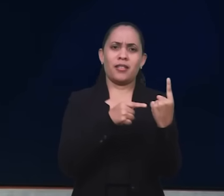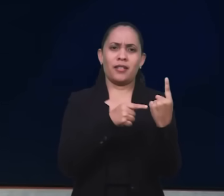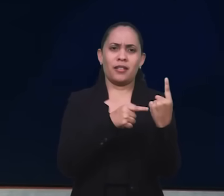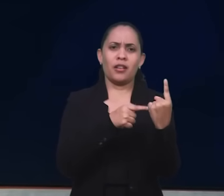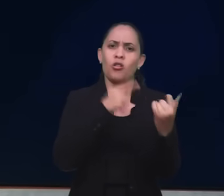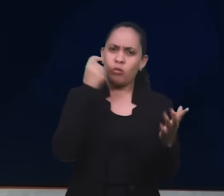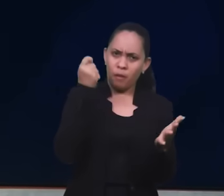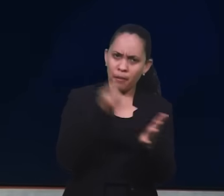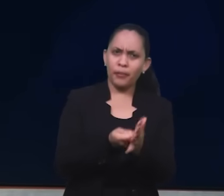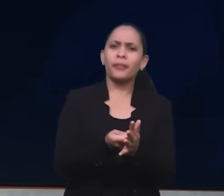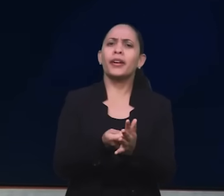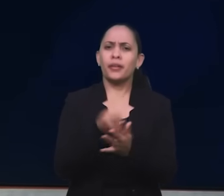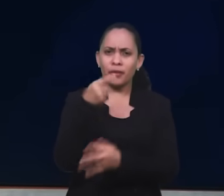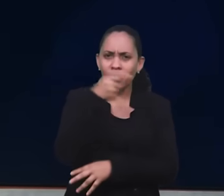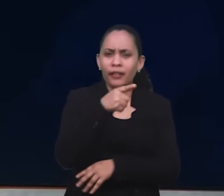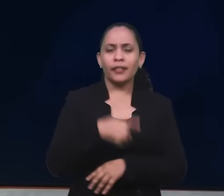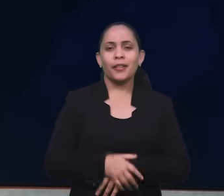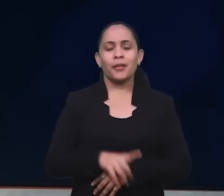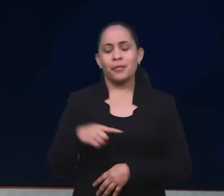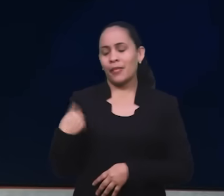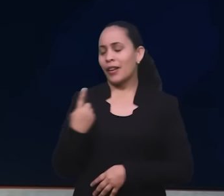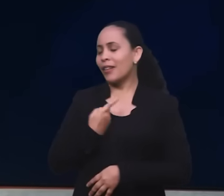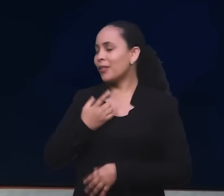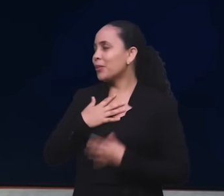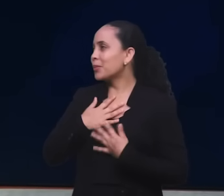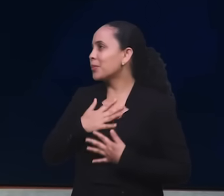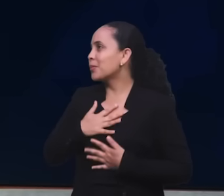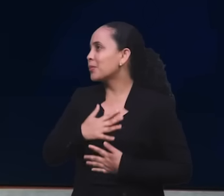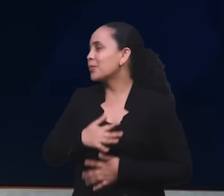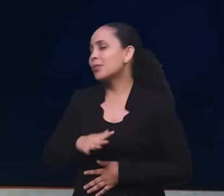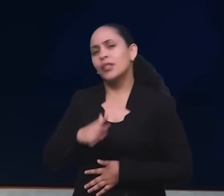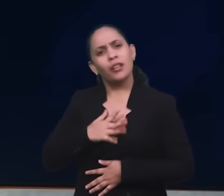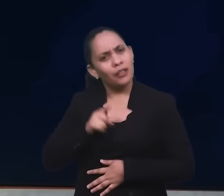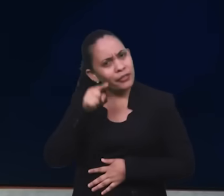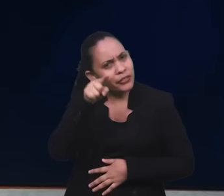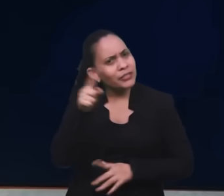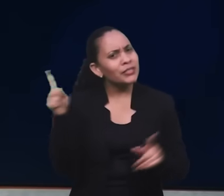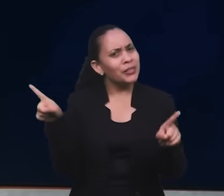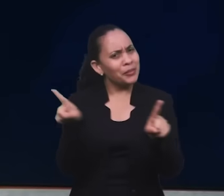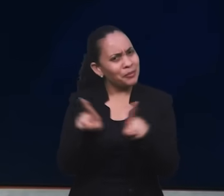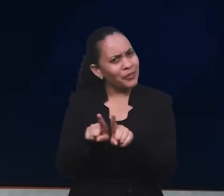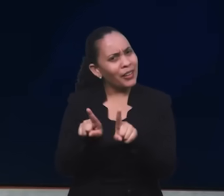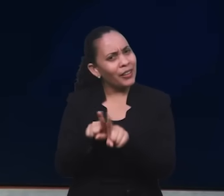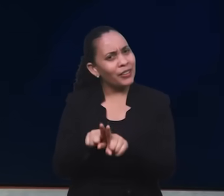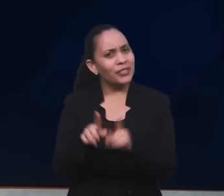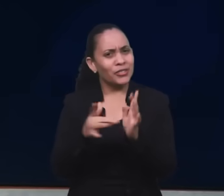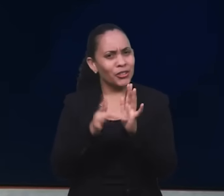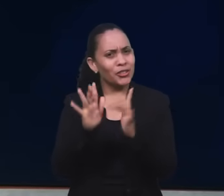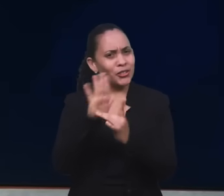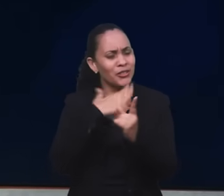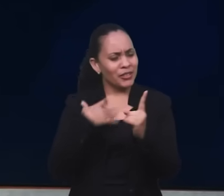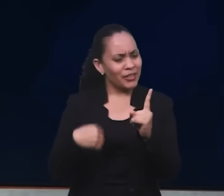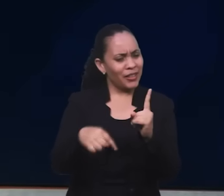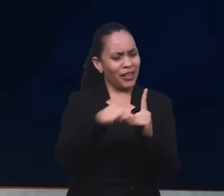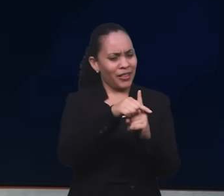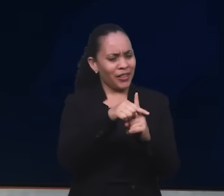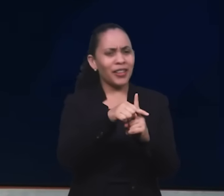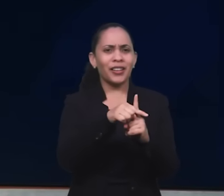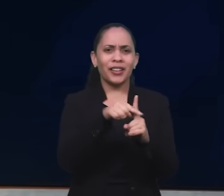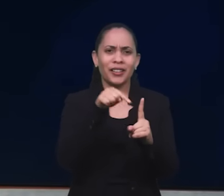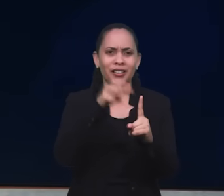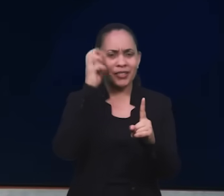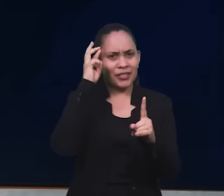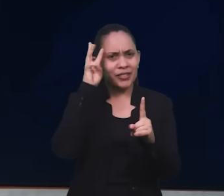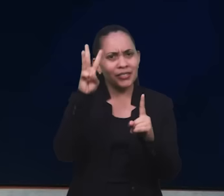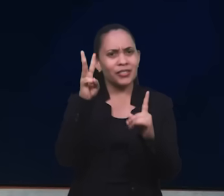cabalmente, para nós é um refrigério. Tome para ti esse sacrifício, aceite Jesus